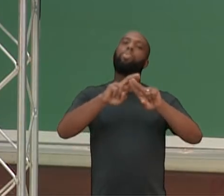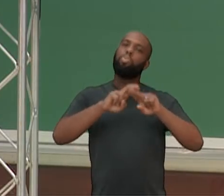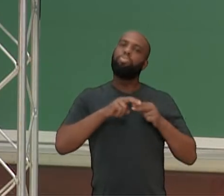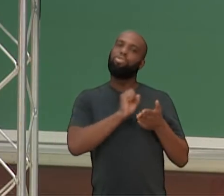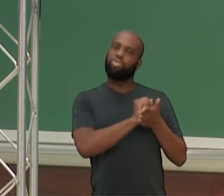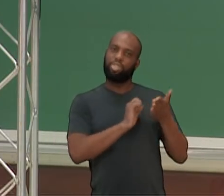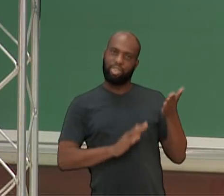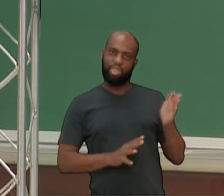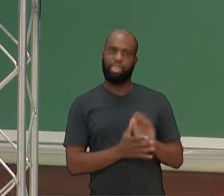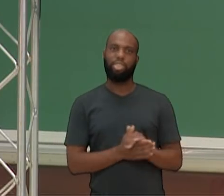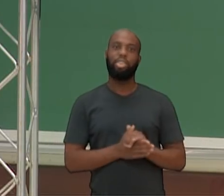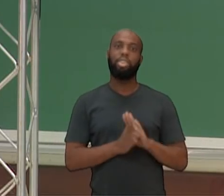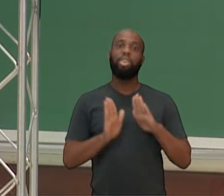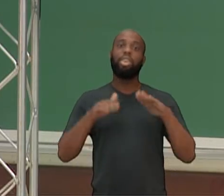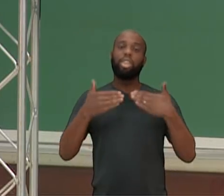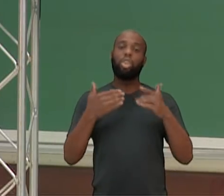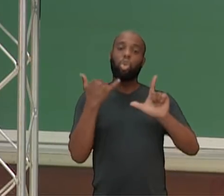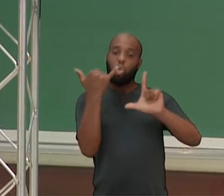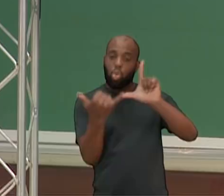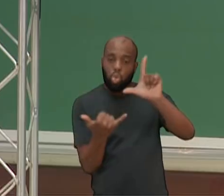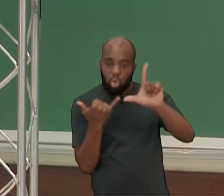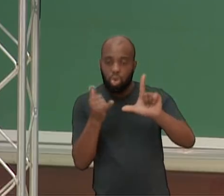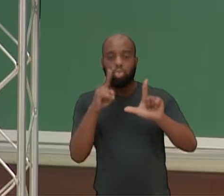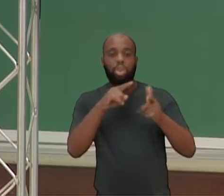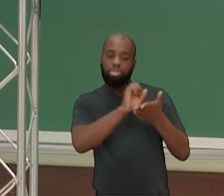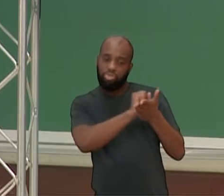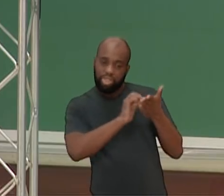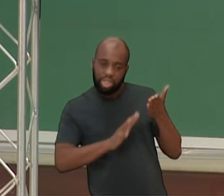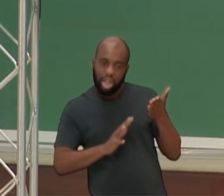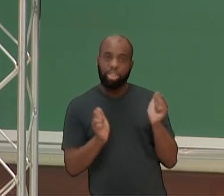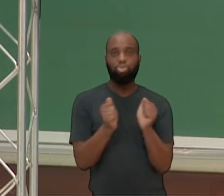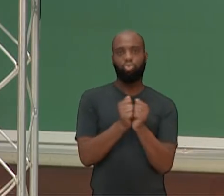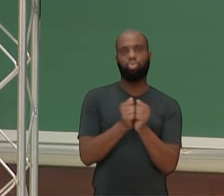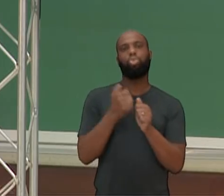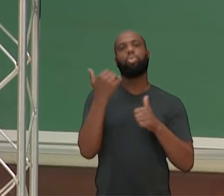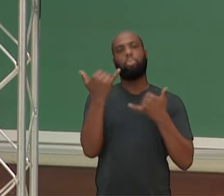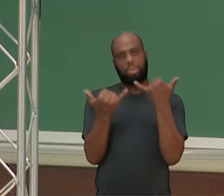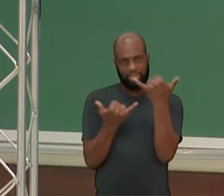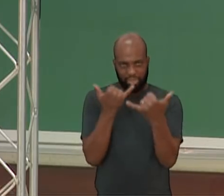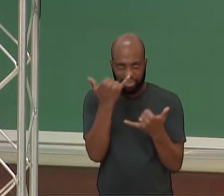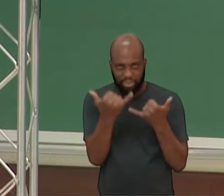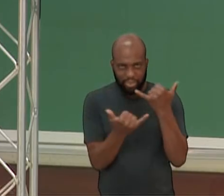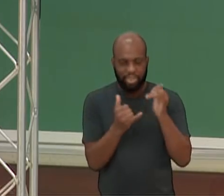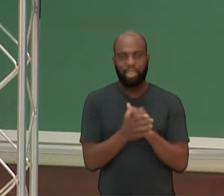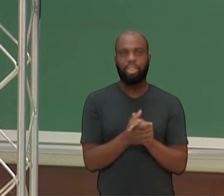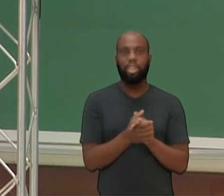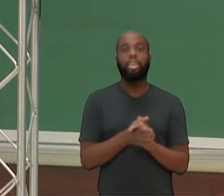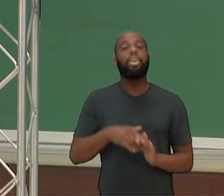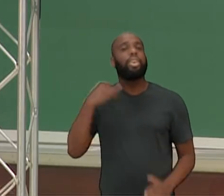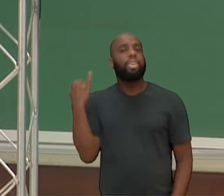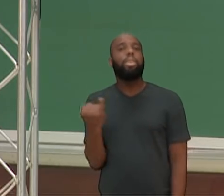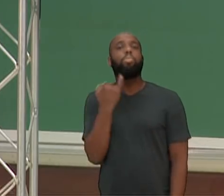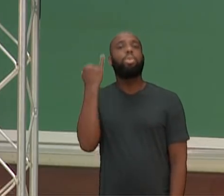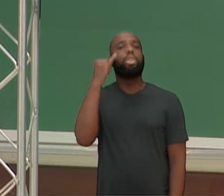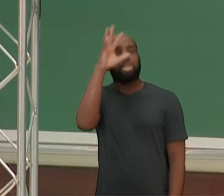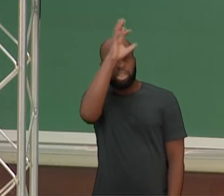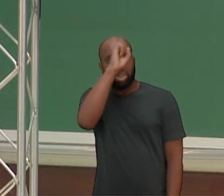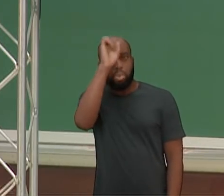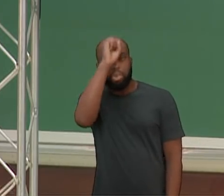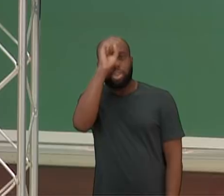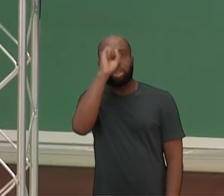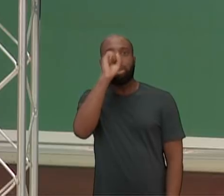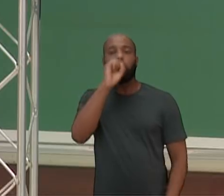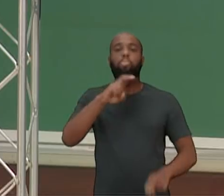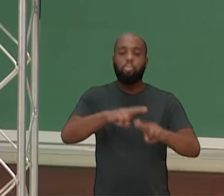o lúdico é a atividade, é a brincadeira, o cabo de força, né? O importante que ela está aprendendo é atrás desse lúdico, está atrás,